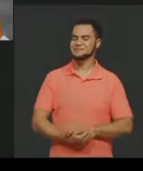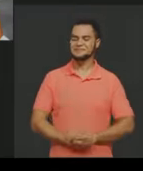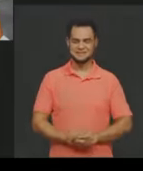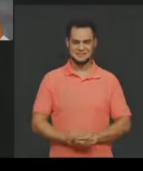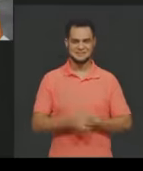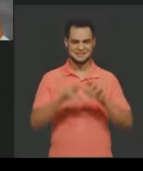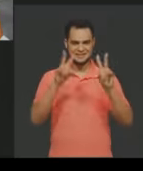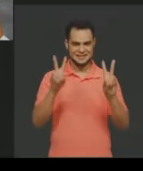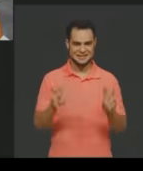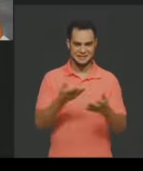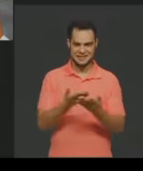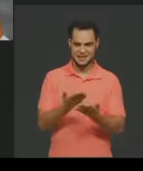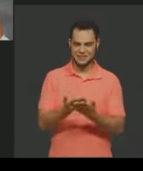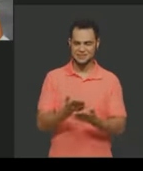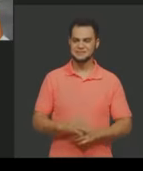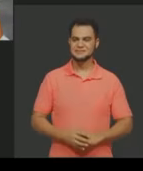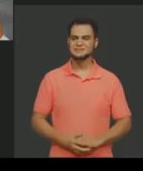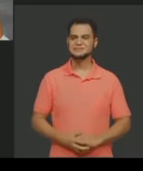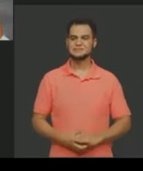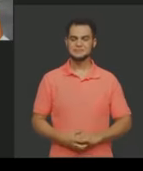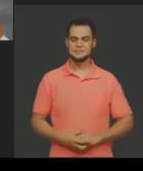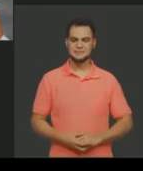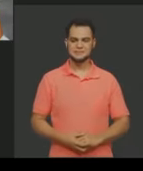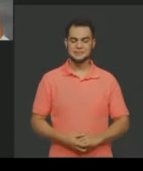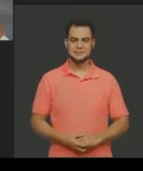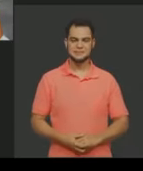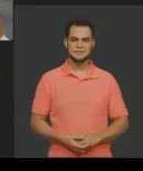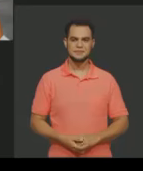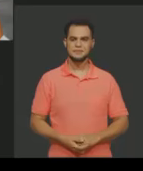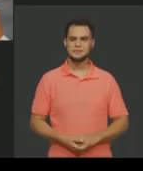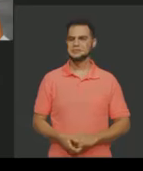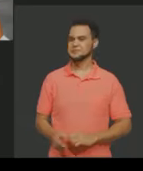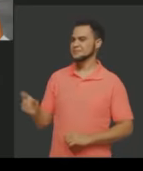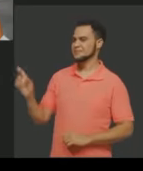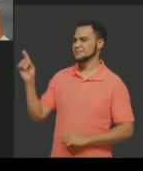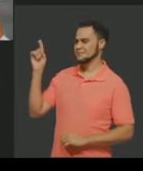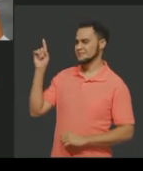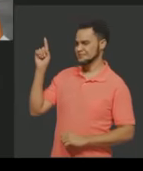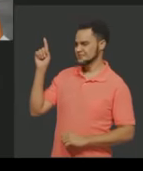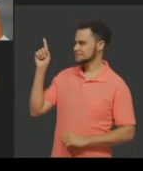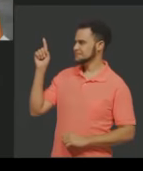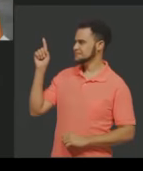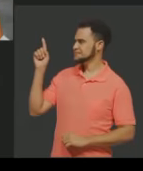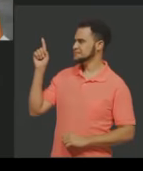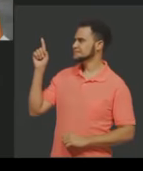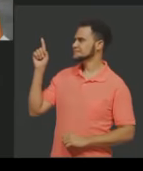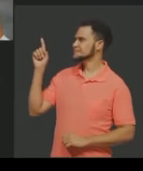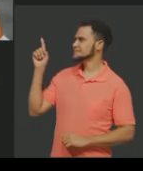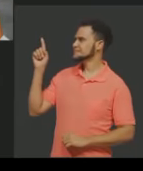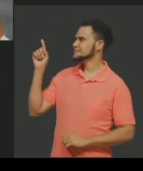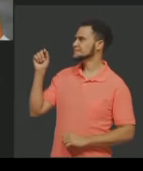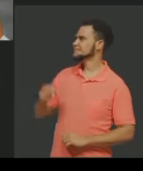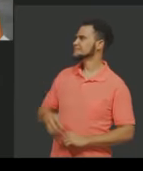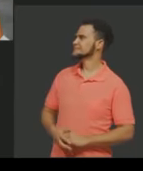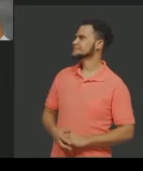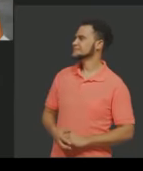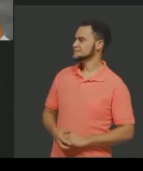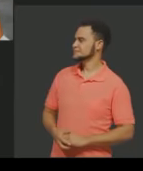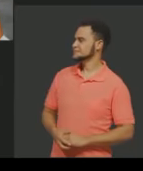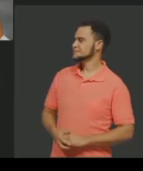aula. Let's get started. How to read a poem. Então a gente trabalhou já